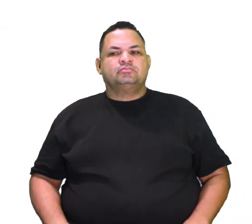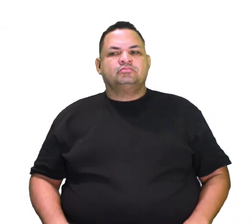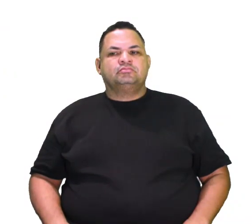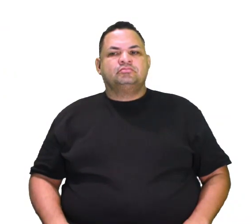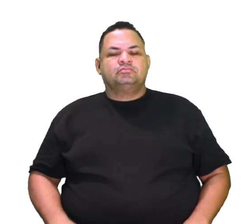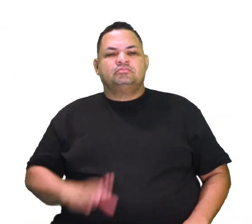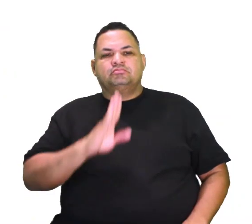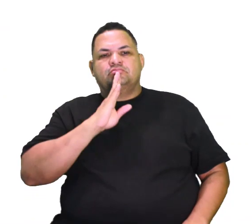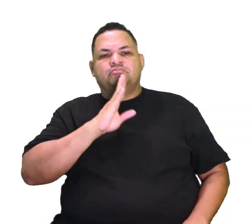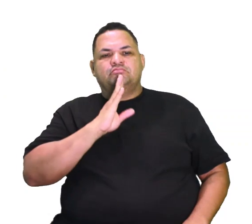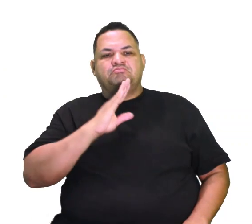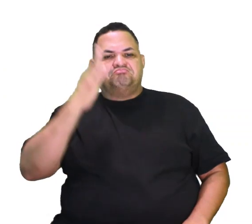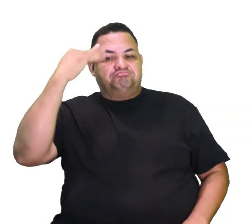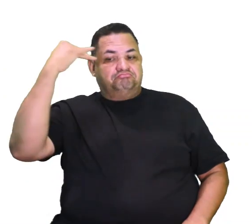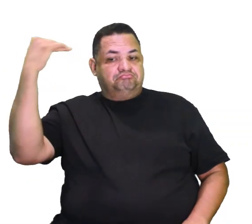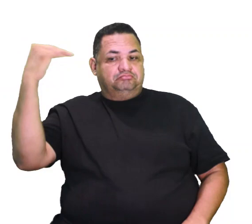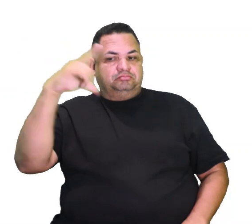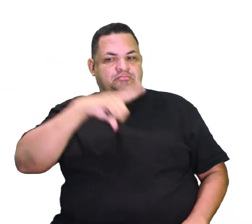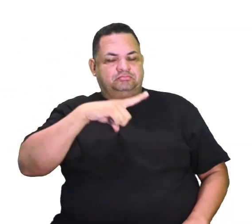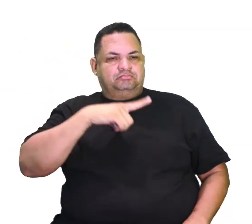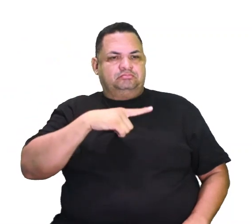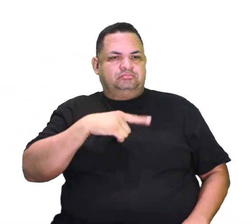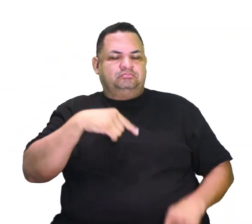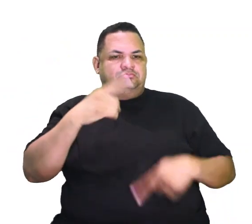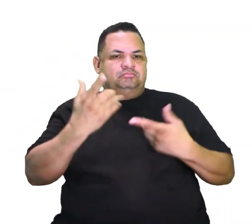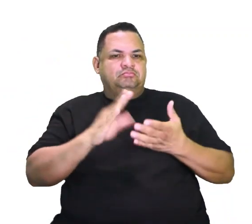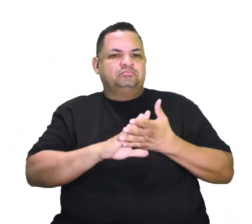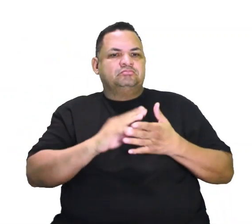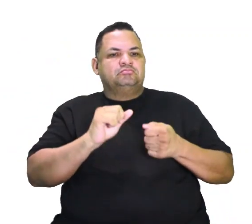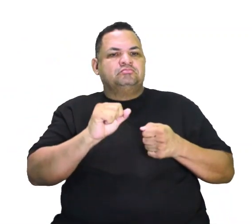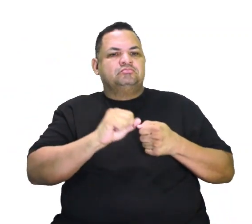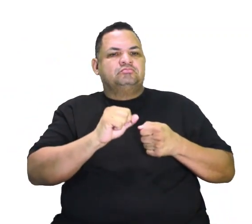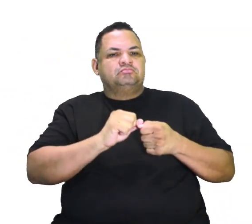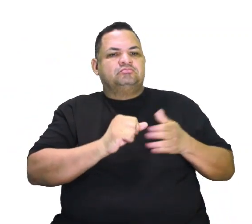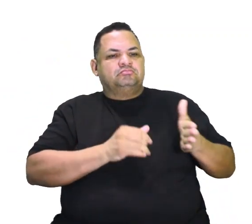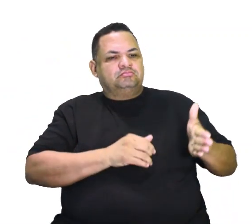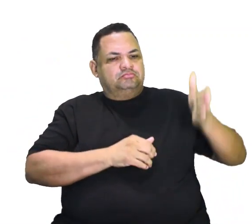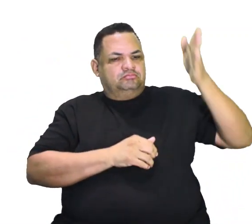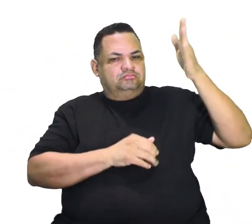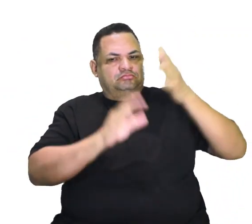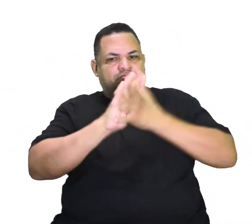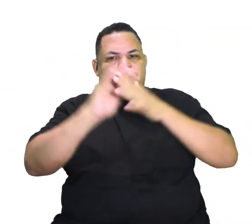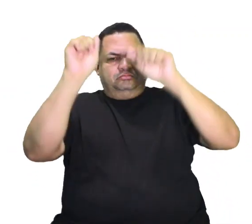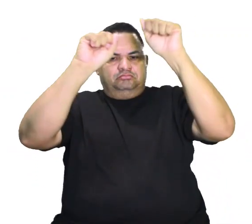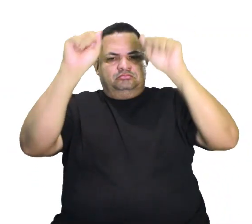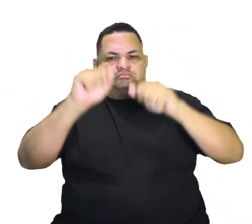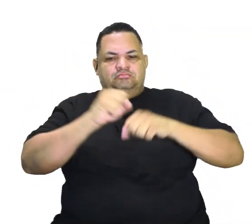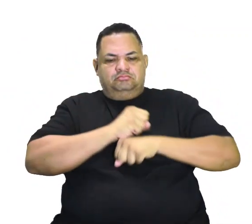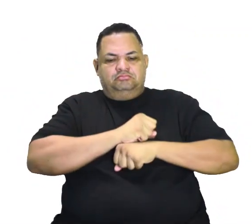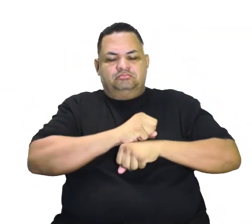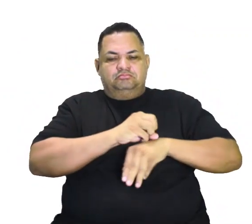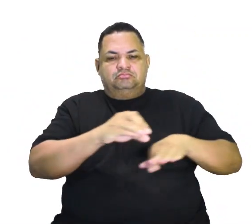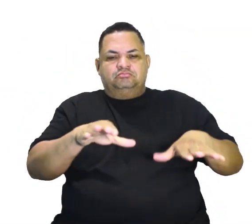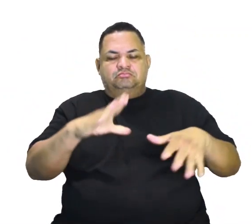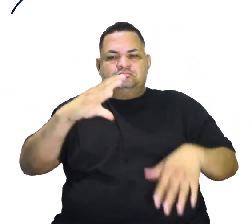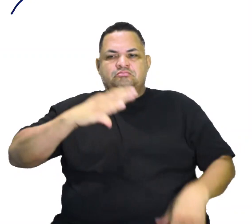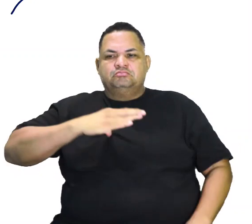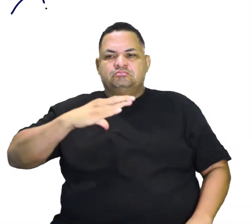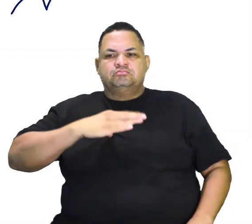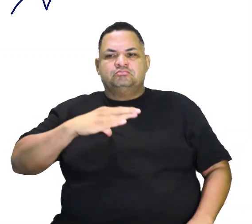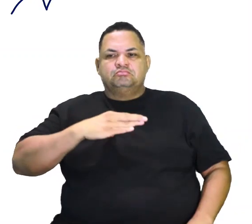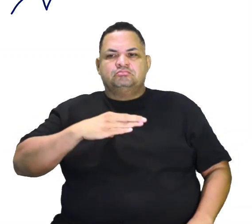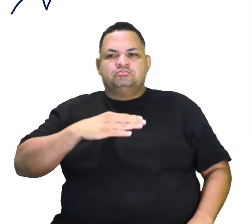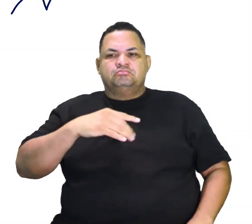é bastante renomado, né? Conhecido por seus trabalhos, aqui algumas obras feitas em paredes,